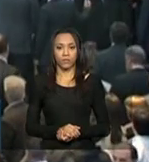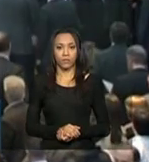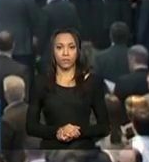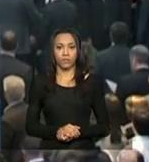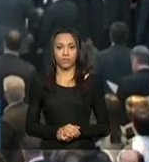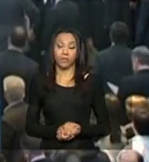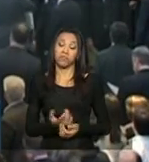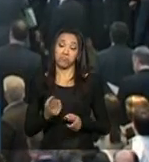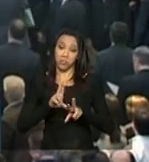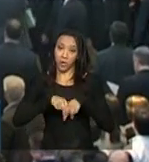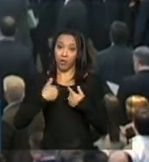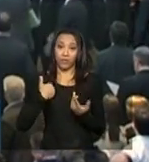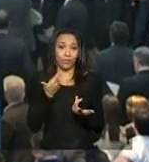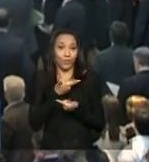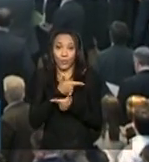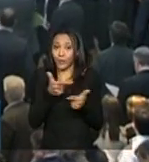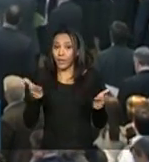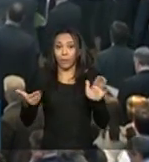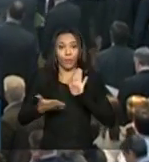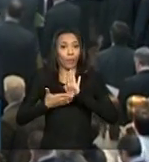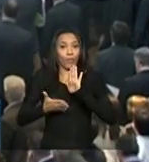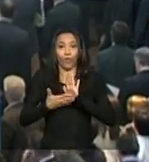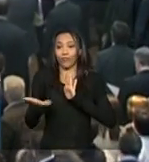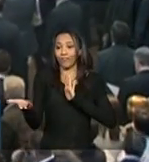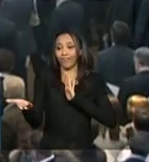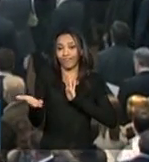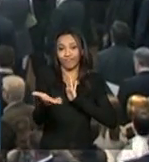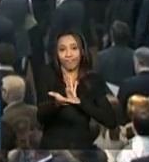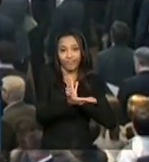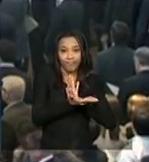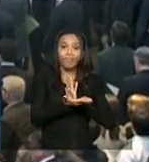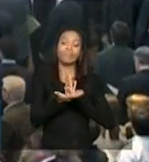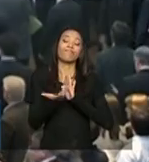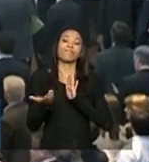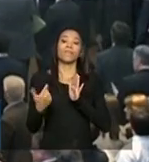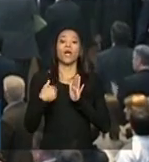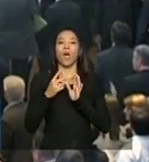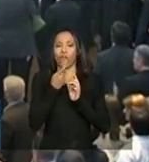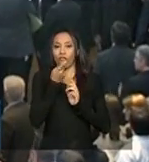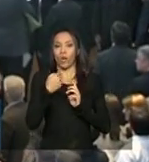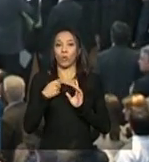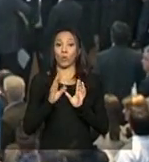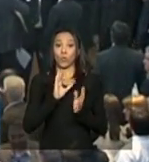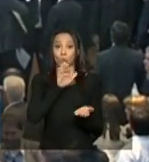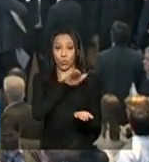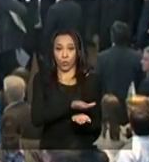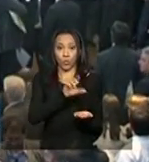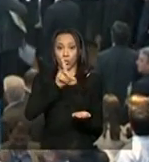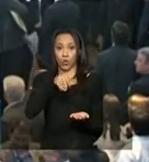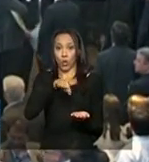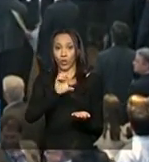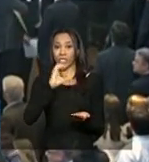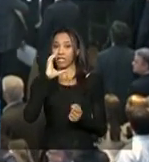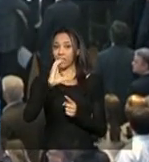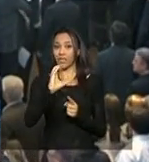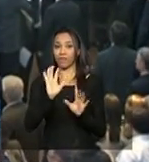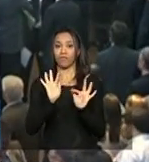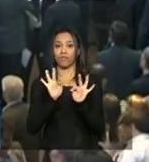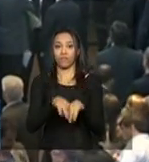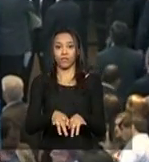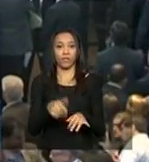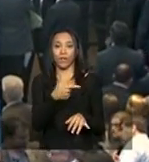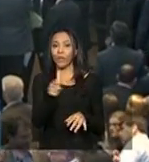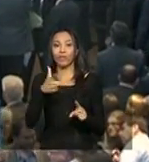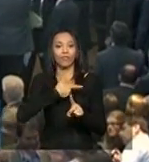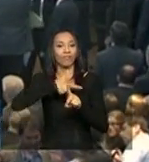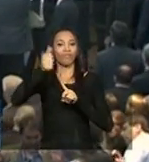Em razão de não haver propostas válidas em nome da Comissão Especial de Licitação, declaro o lote C encerrado sem vencedores. Em